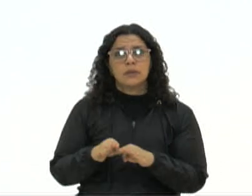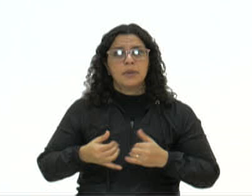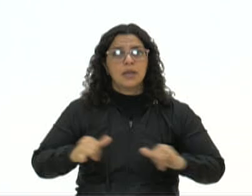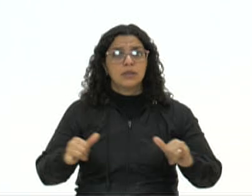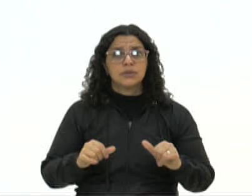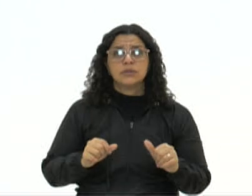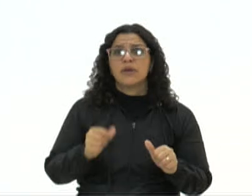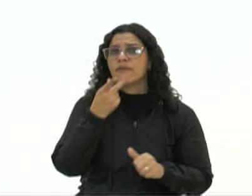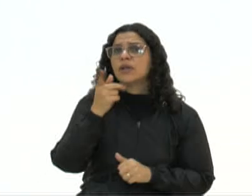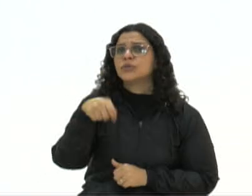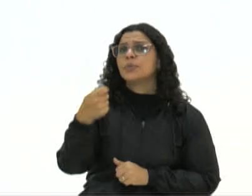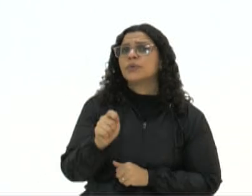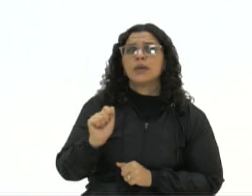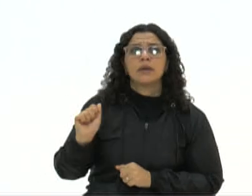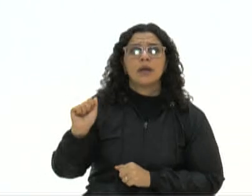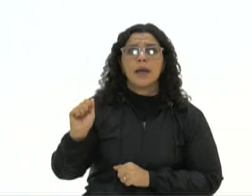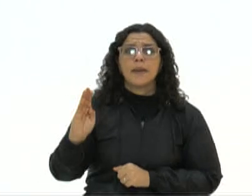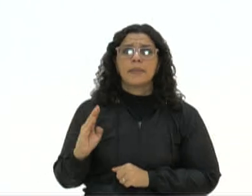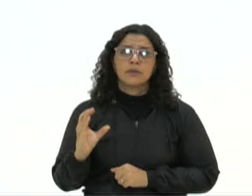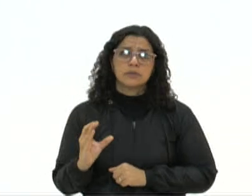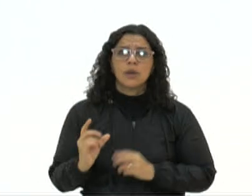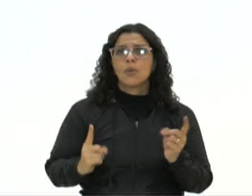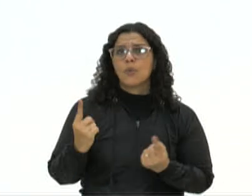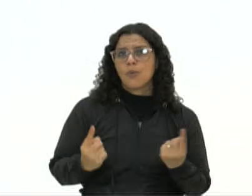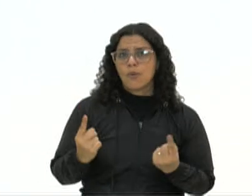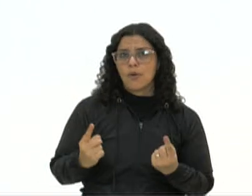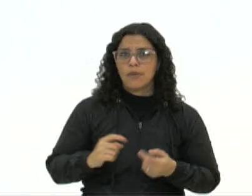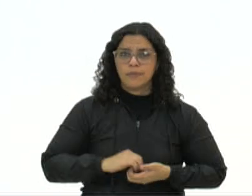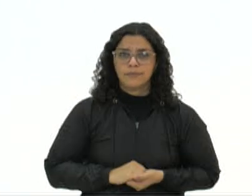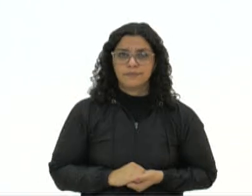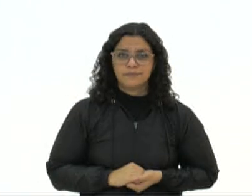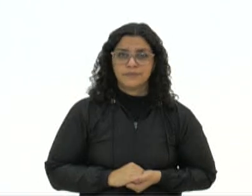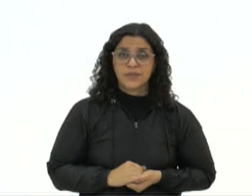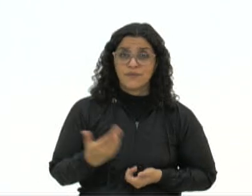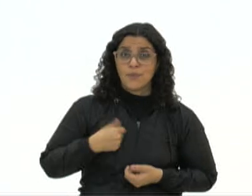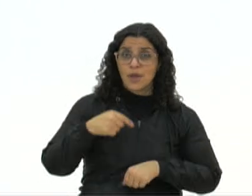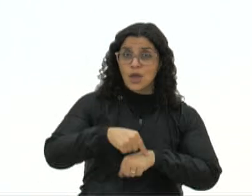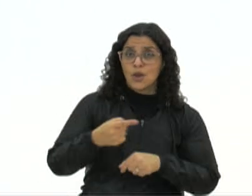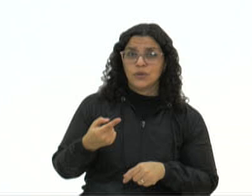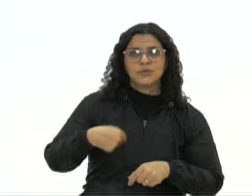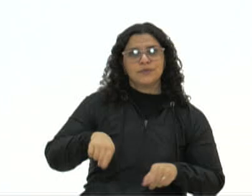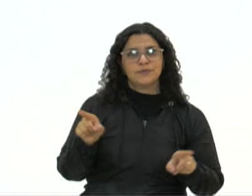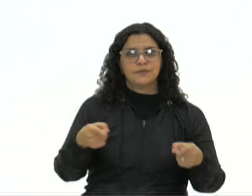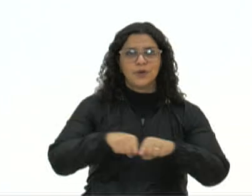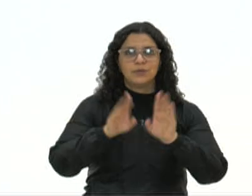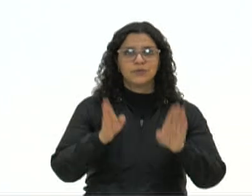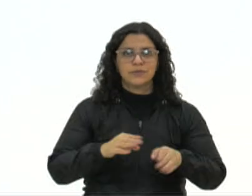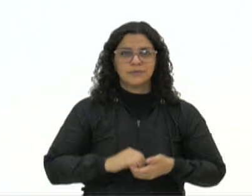a... Quem erra essa, tá morto. Reloginho na tela para vocês.